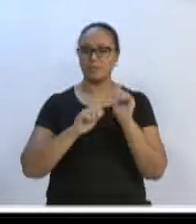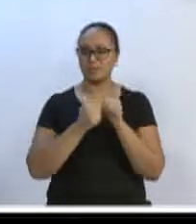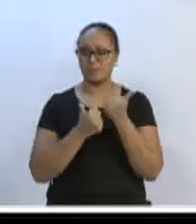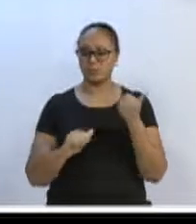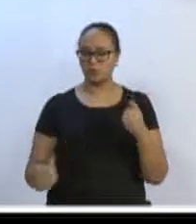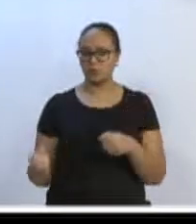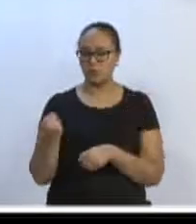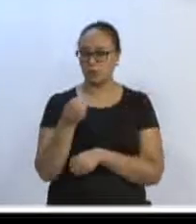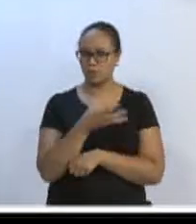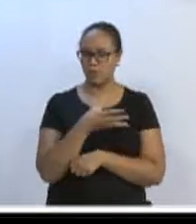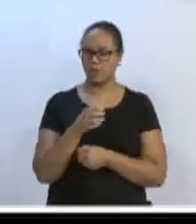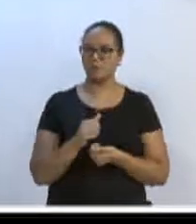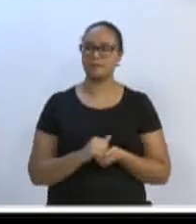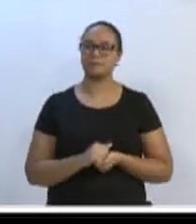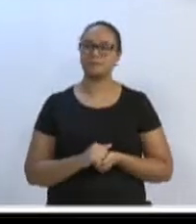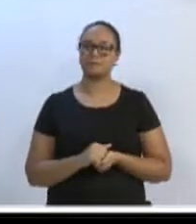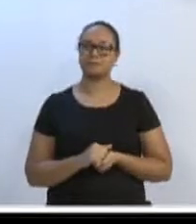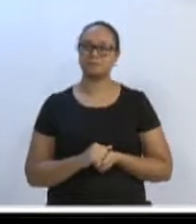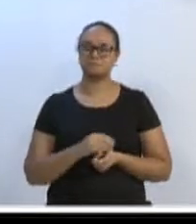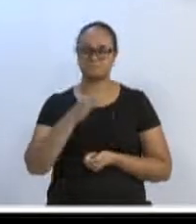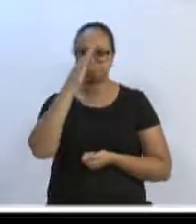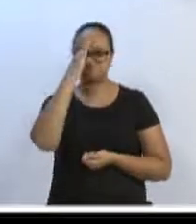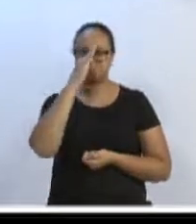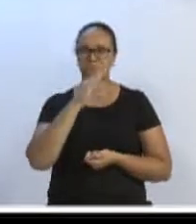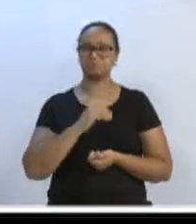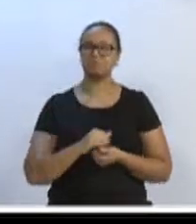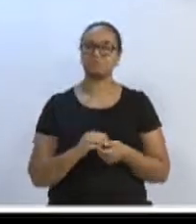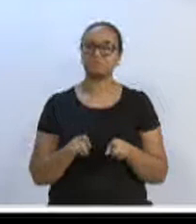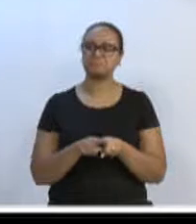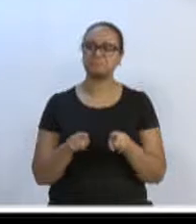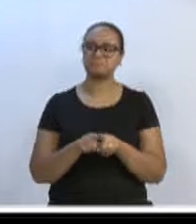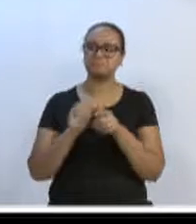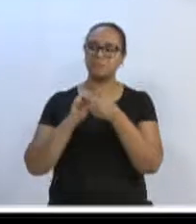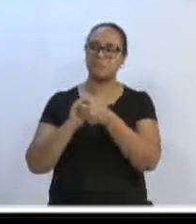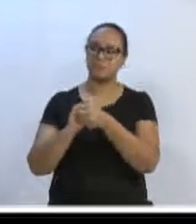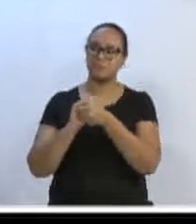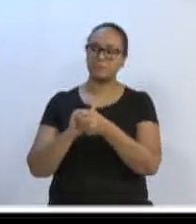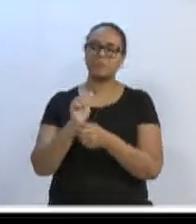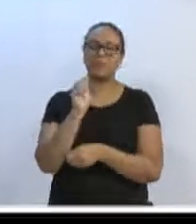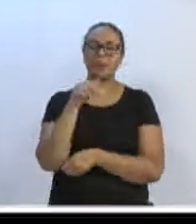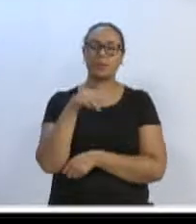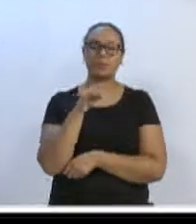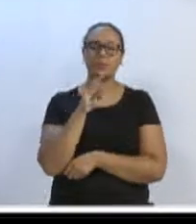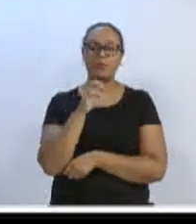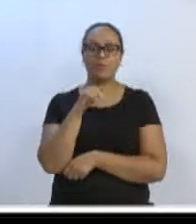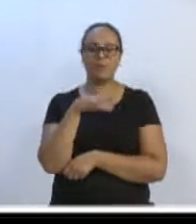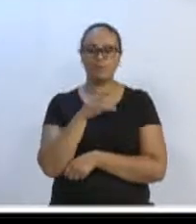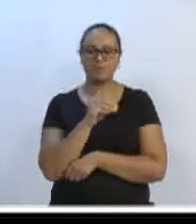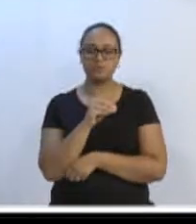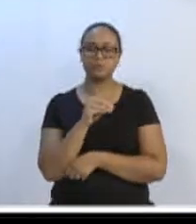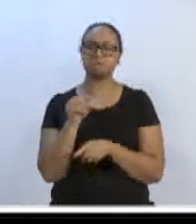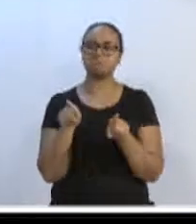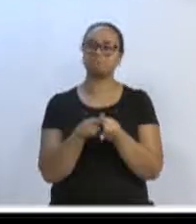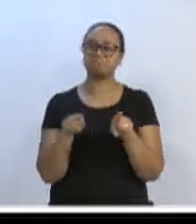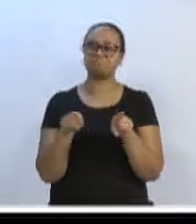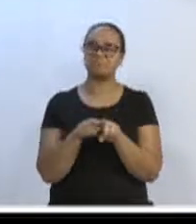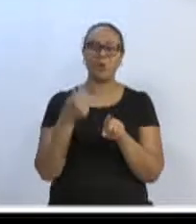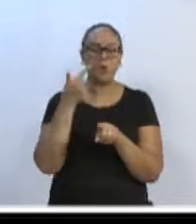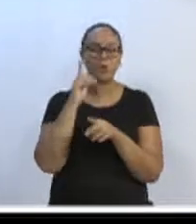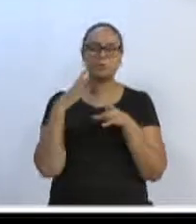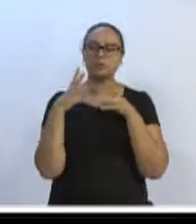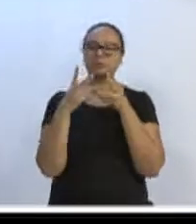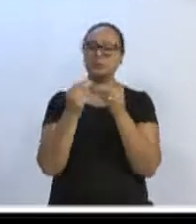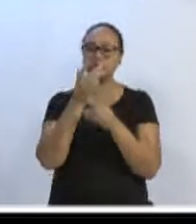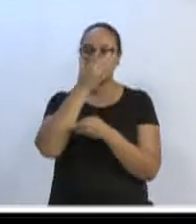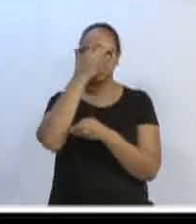quero cumprimentar também antónio que esteve à frente desse trabalho e todos aqueles que ontem estiveram na posse e